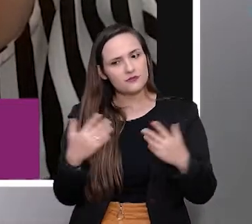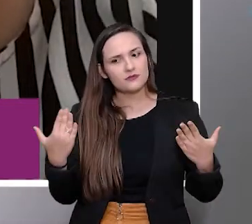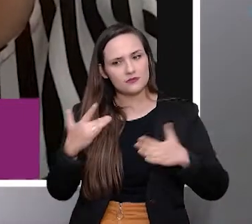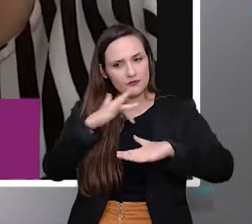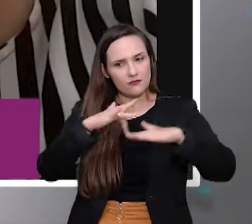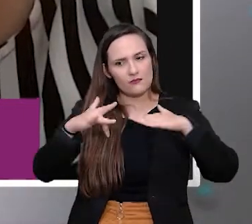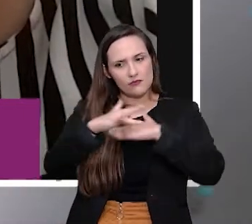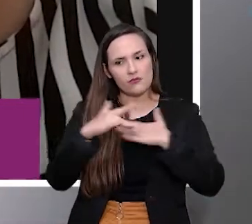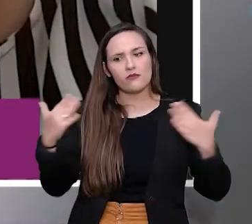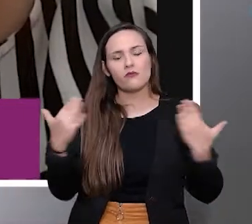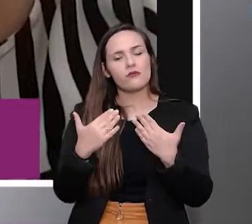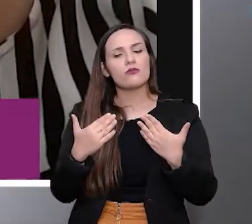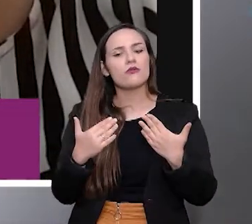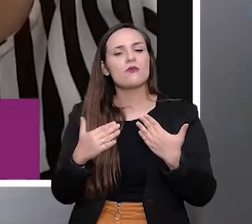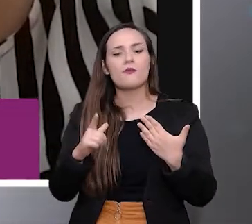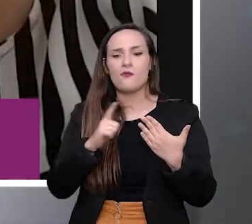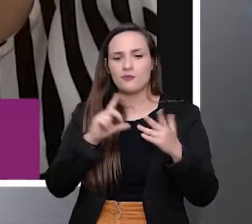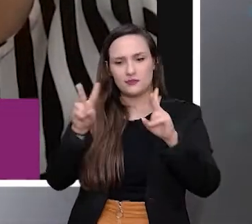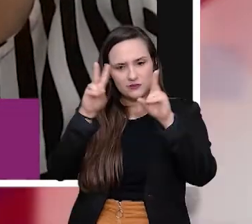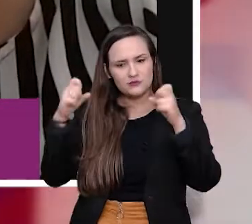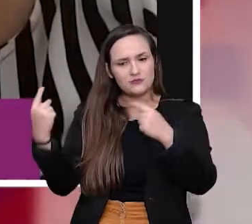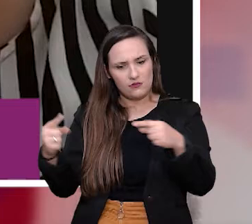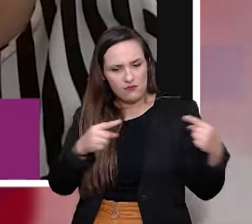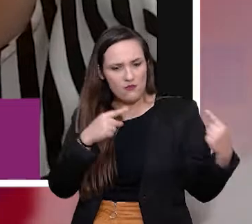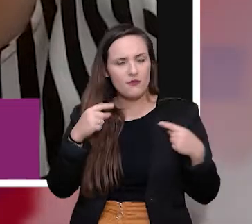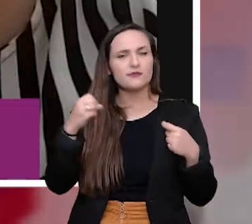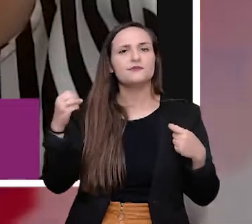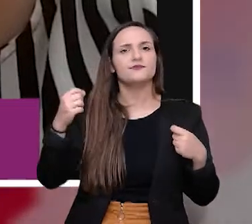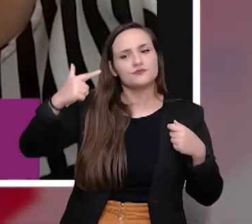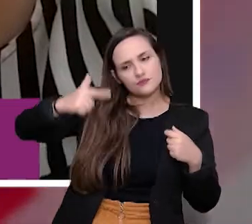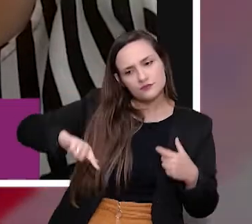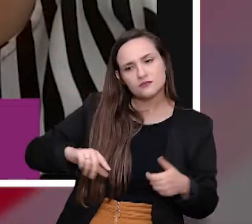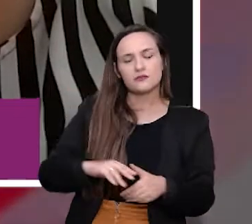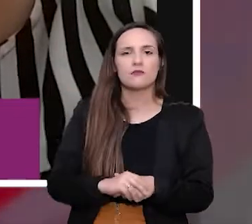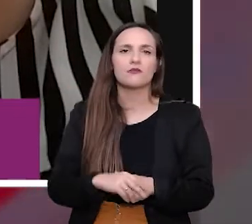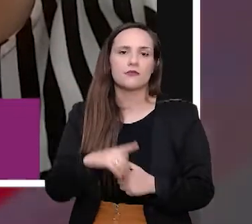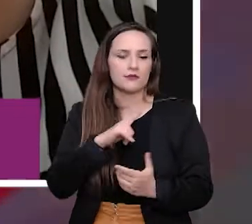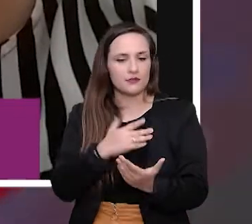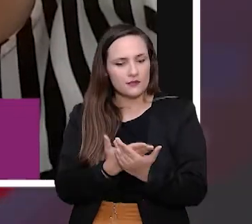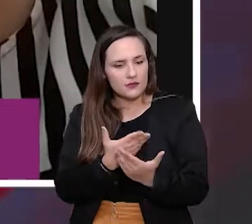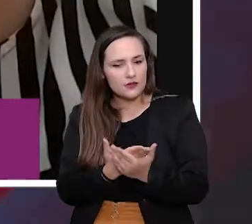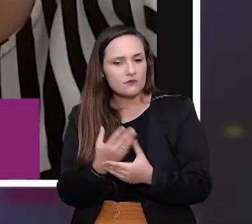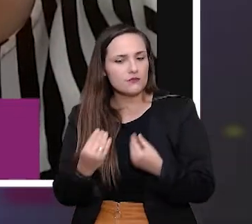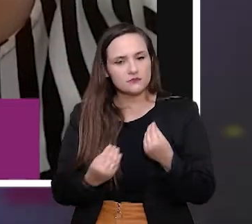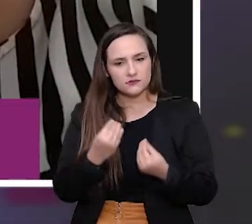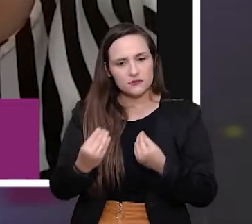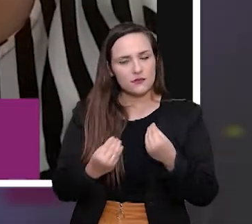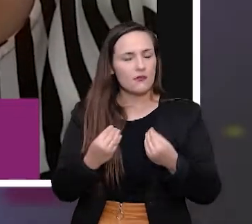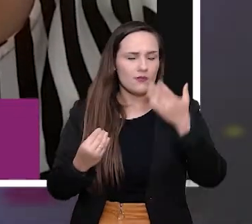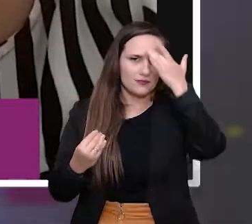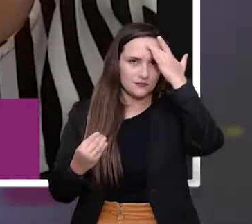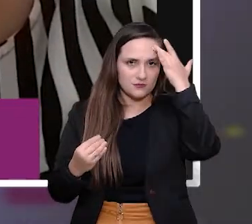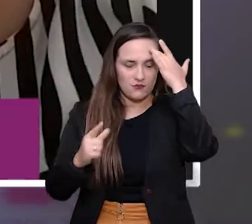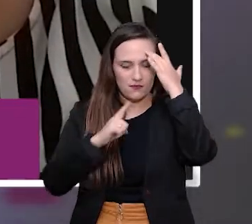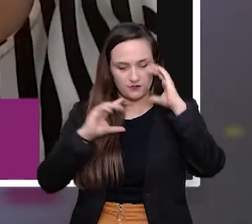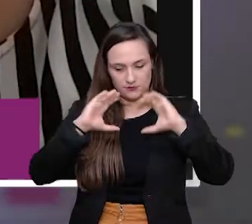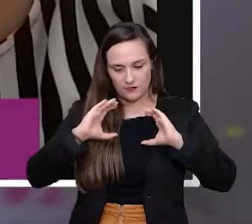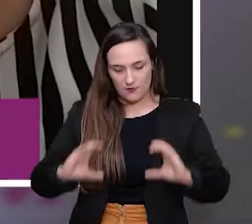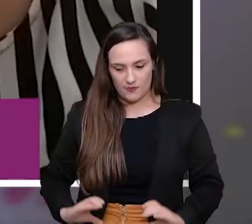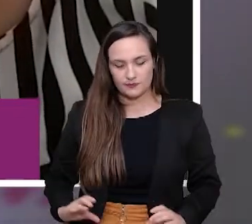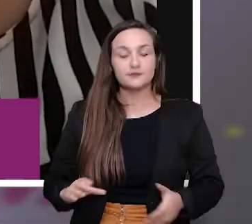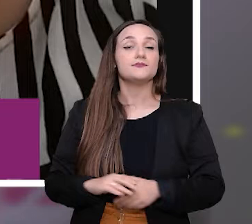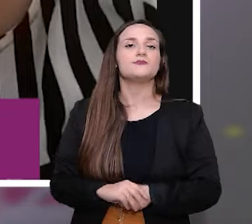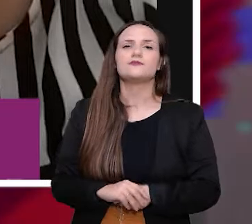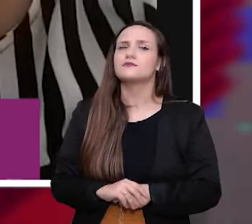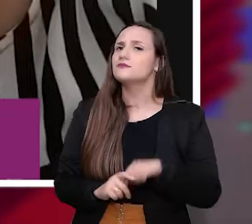né, para o mundo todo o debate novamente, estudos a respeito de como as pessoas estão se comportando.